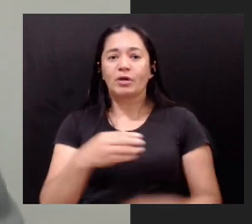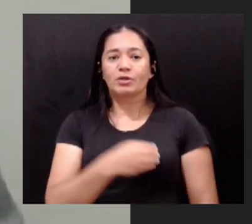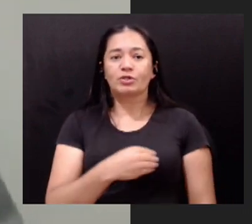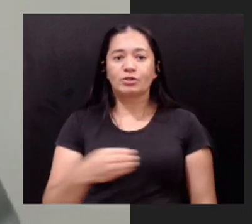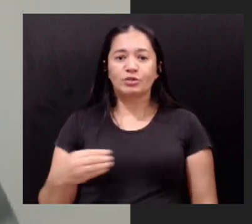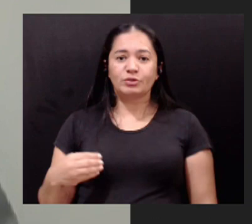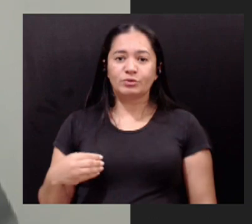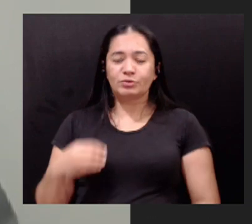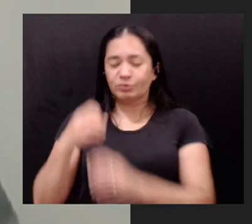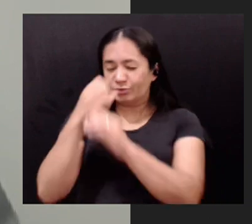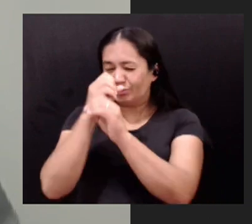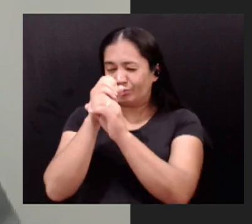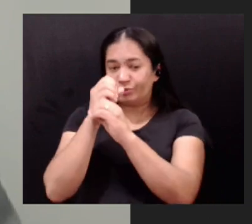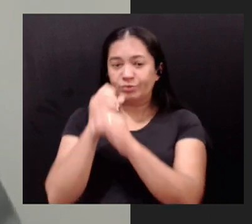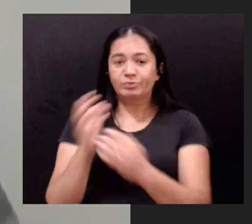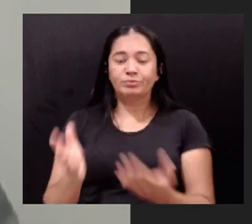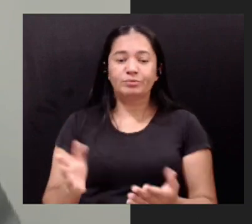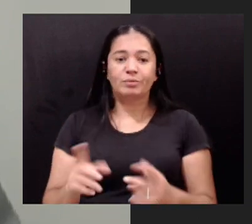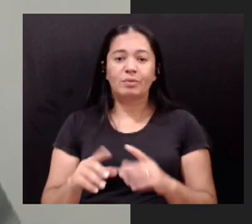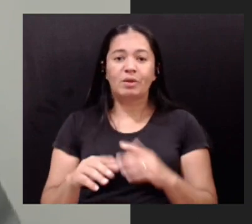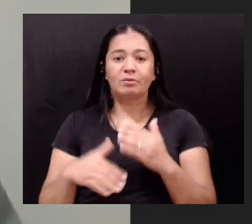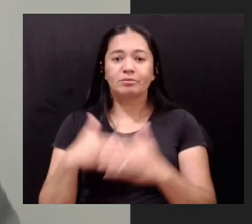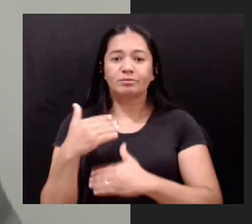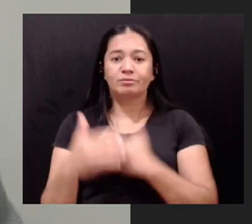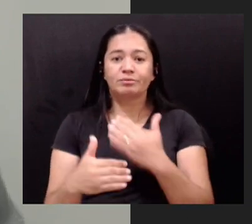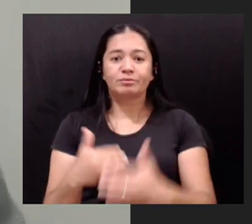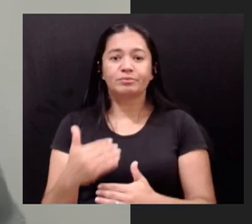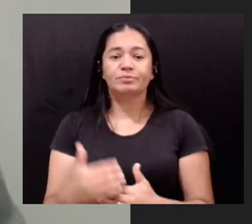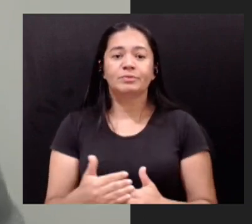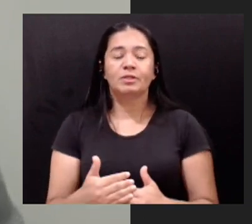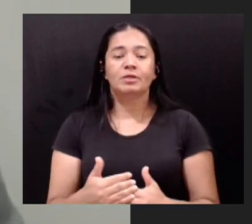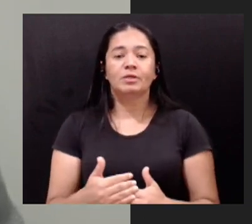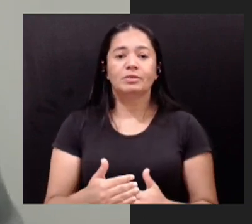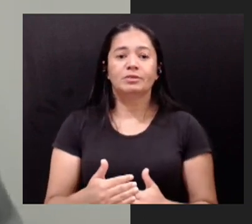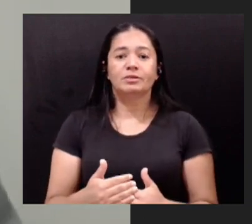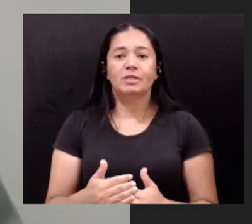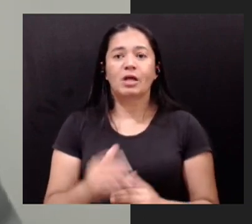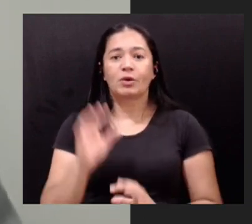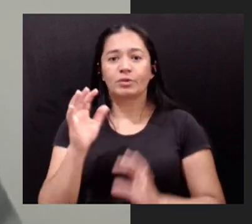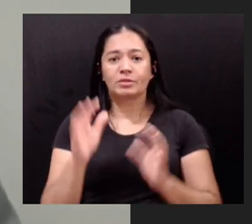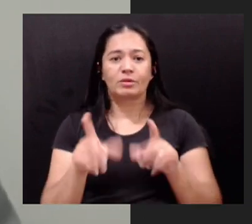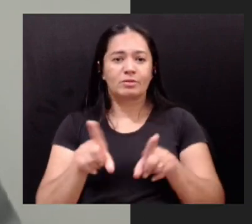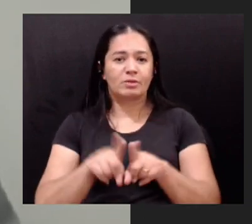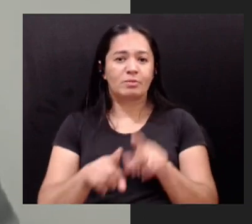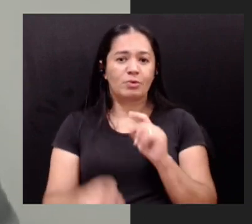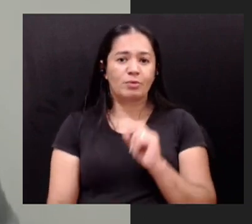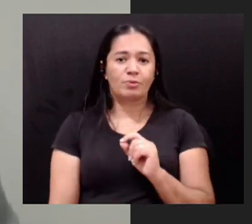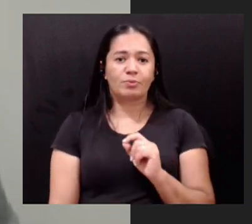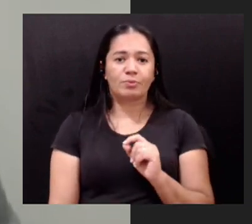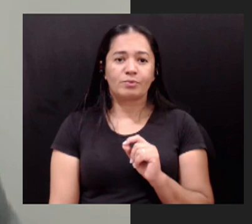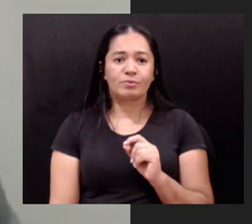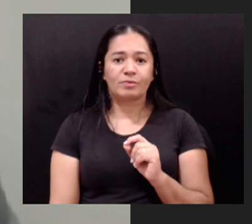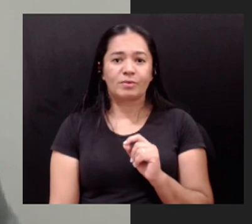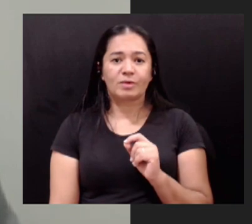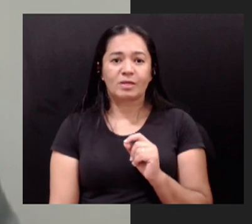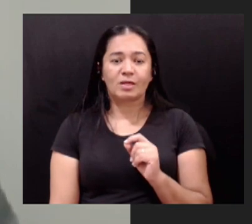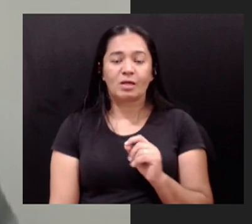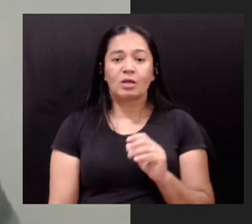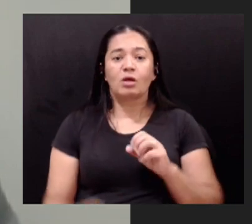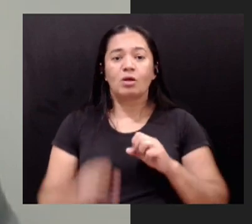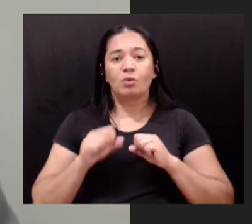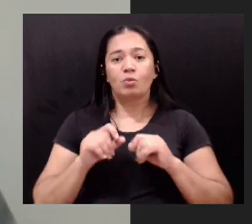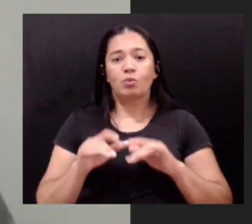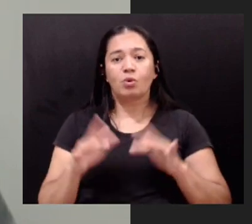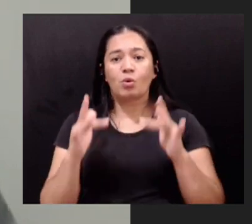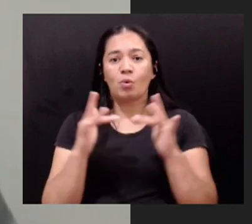né? Depois, houve-se também muito ensaio sobre a transmissão contato a contato, né?